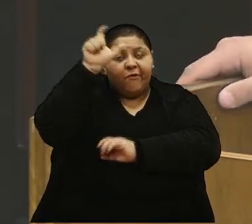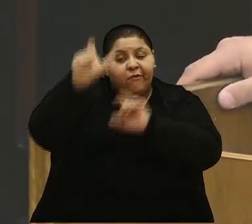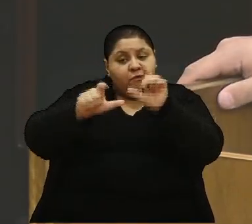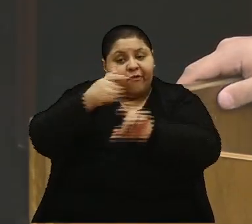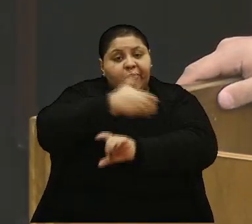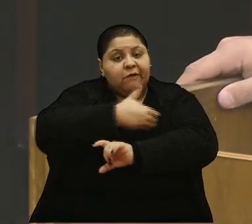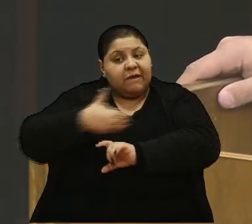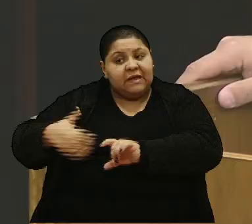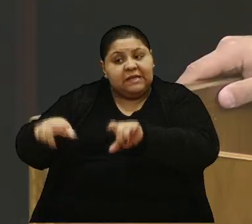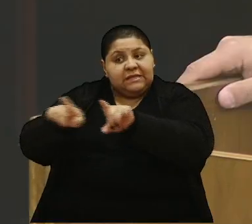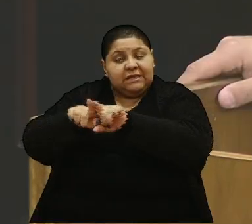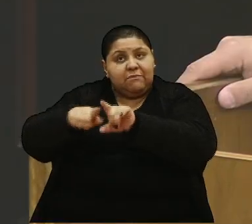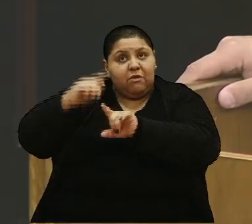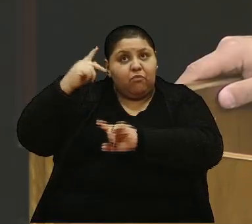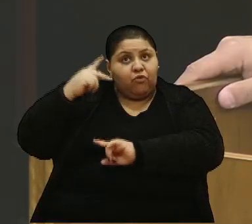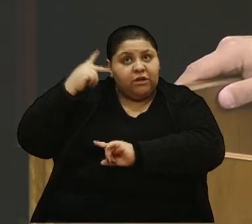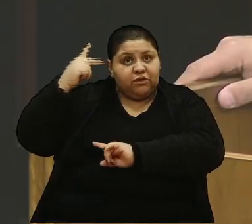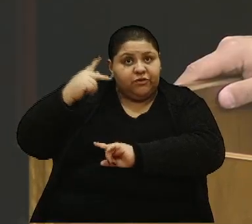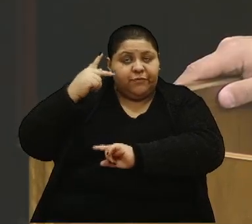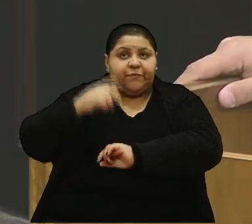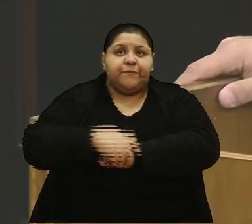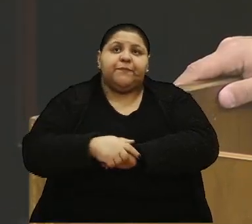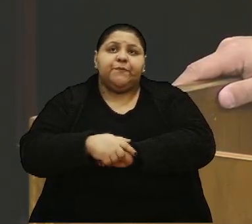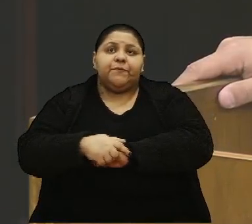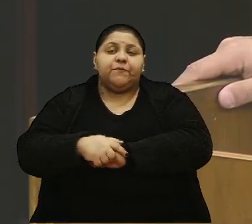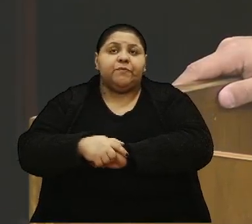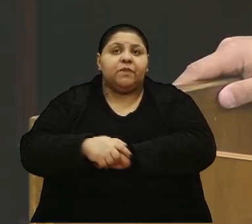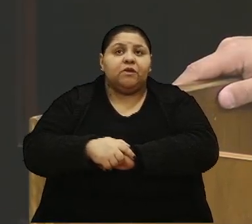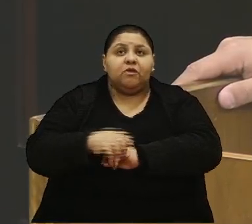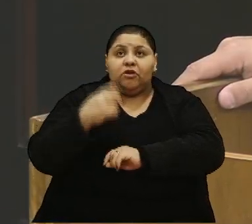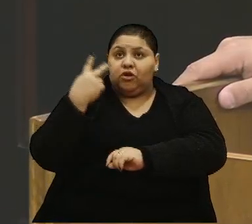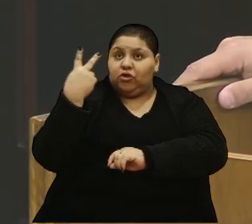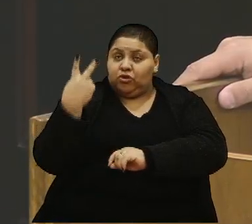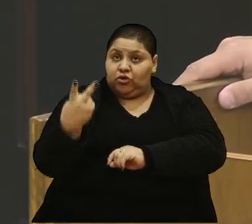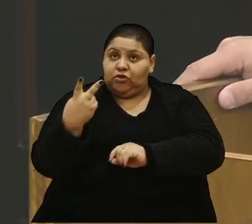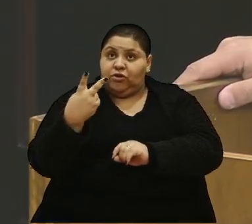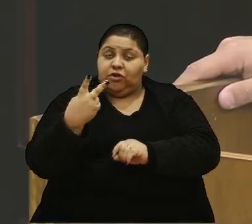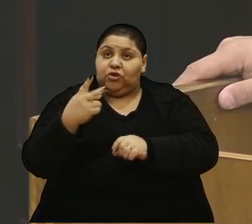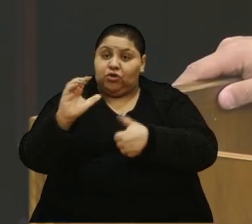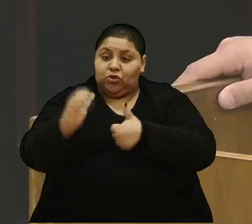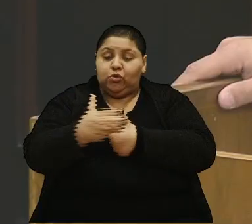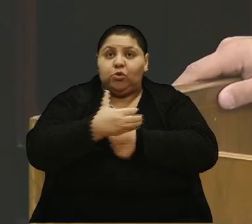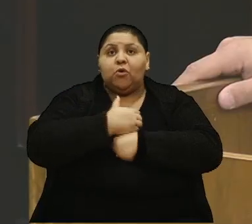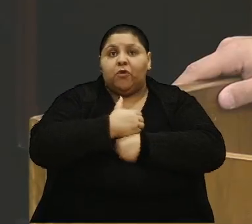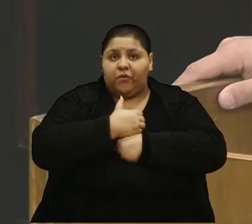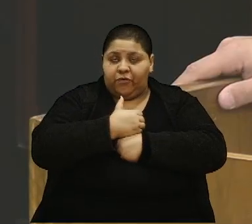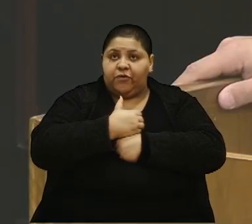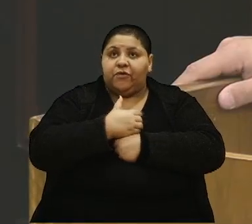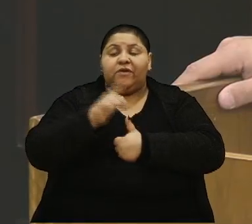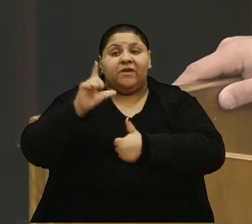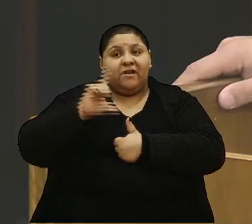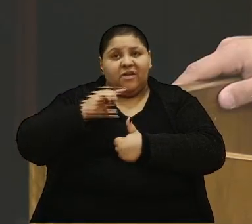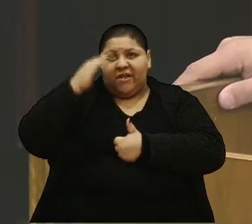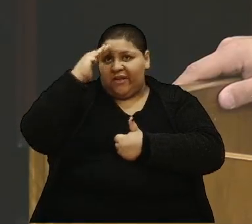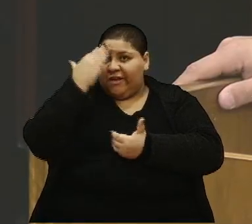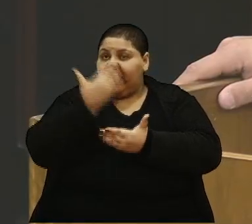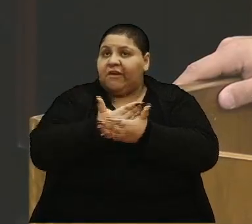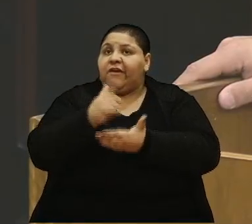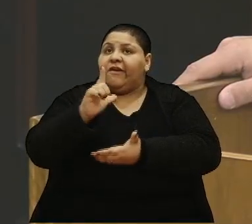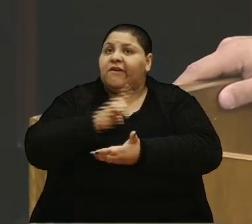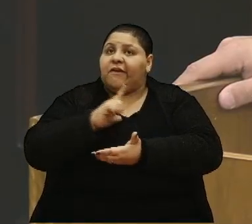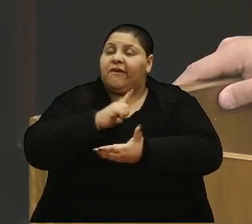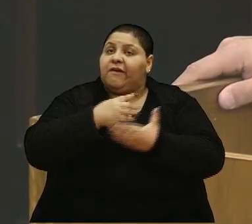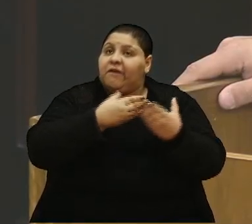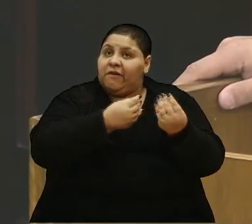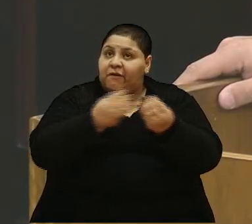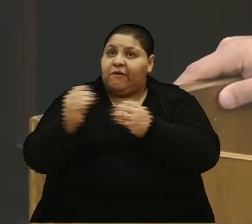e legisladores. Com apenas 2 conselhos tutelares, eu tenho a certeza que nós temos